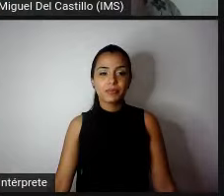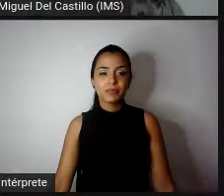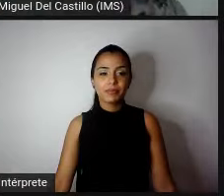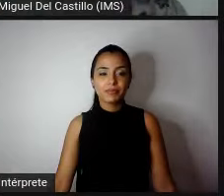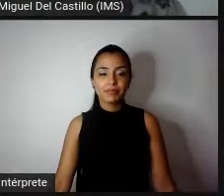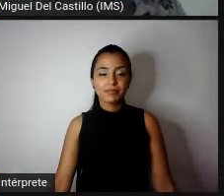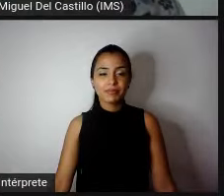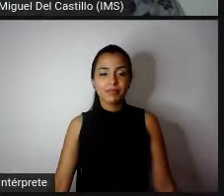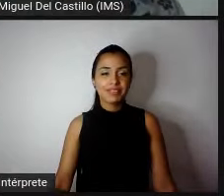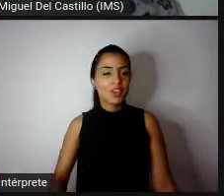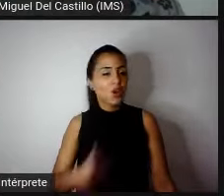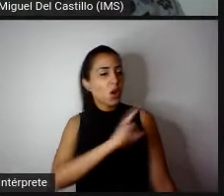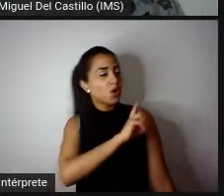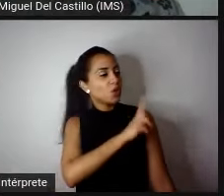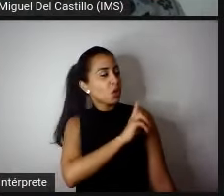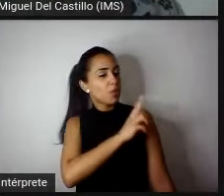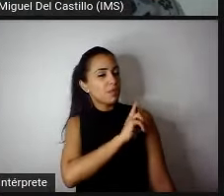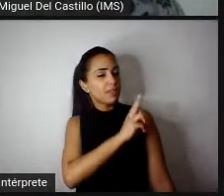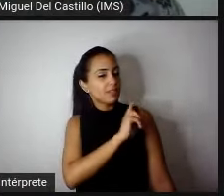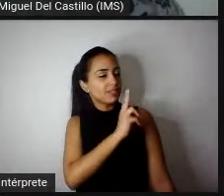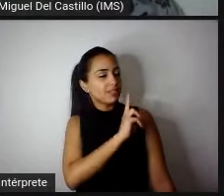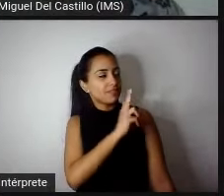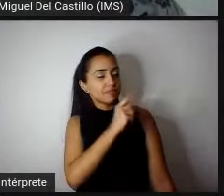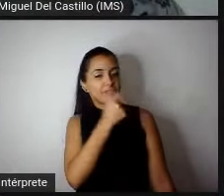Como se chama?